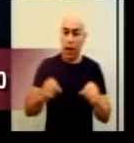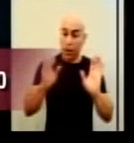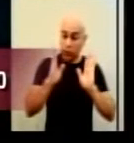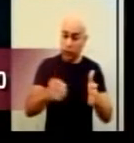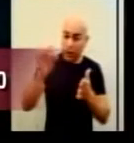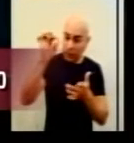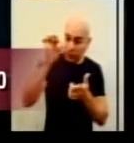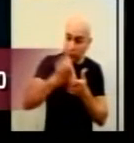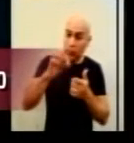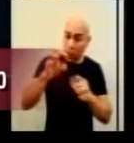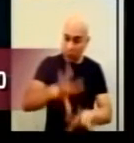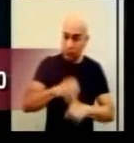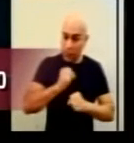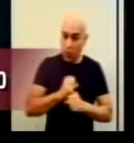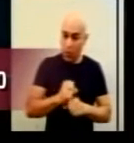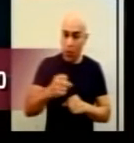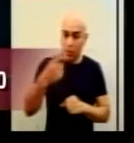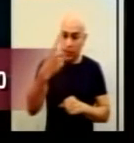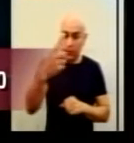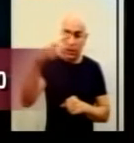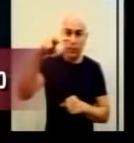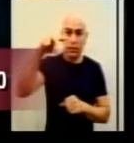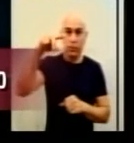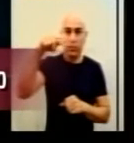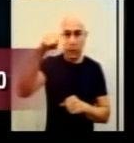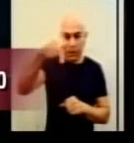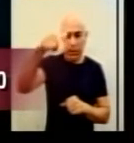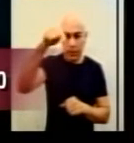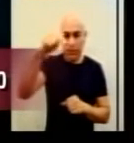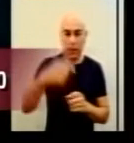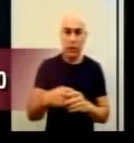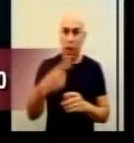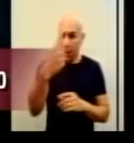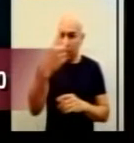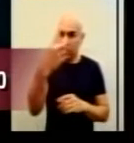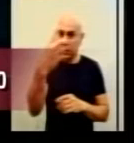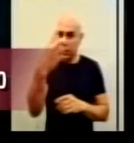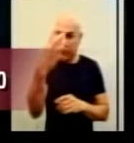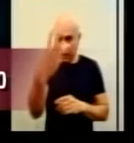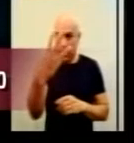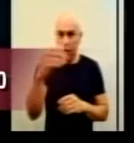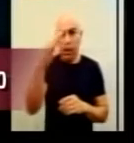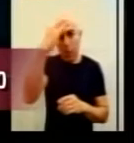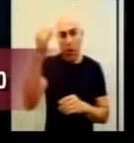177 internados aqui em Rio Preto no momento, redução de 13 casos em